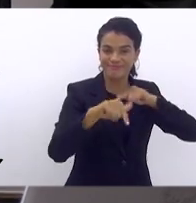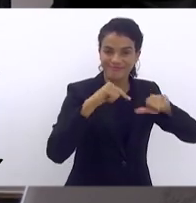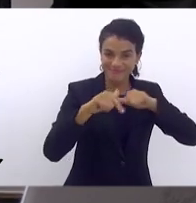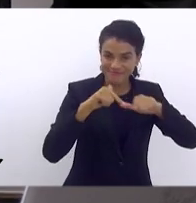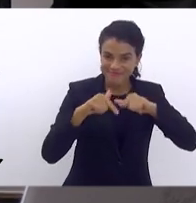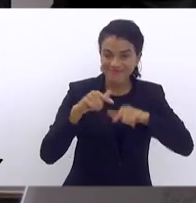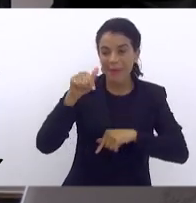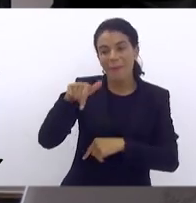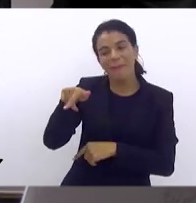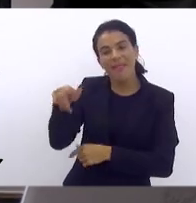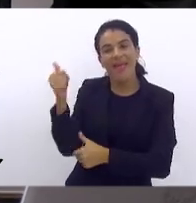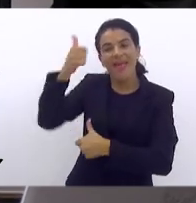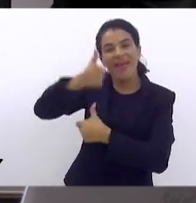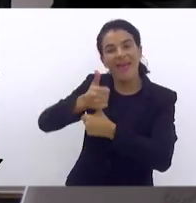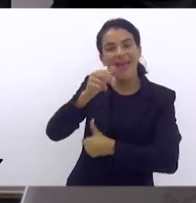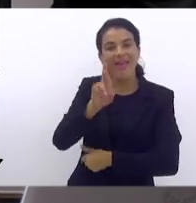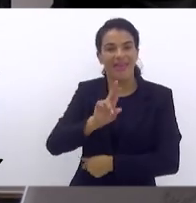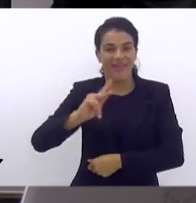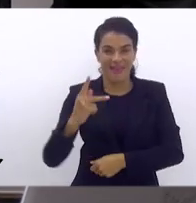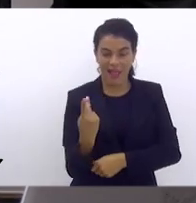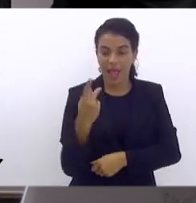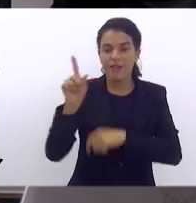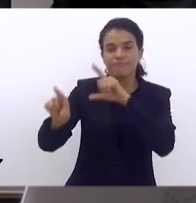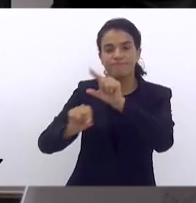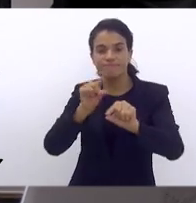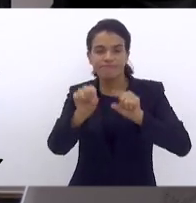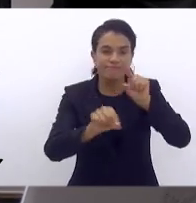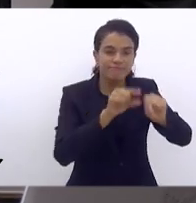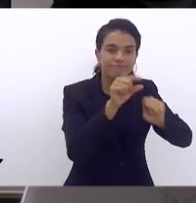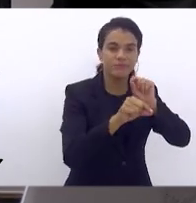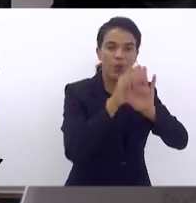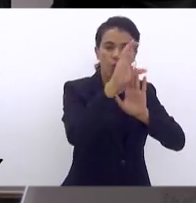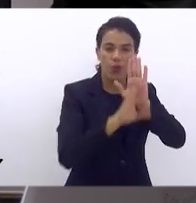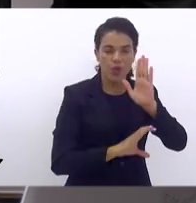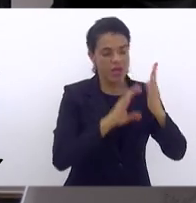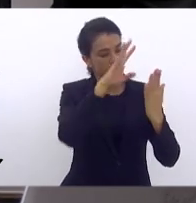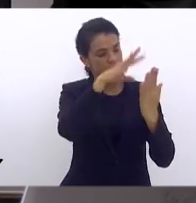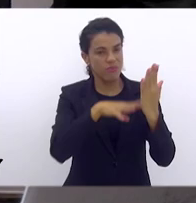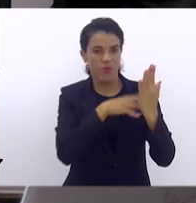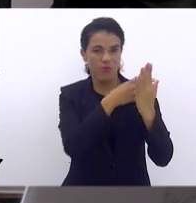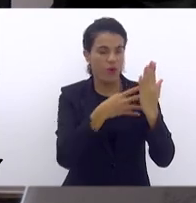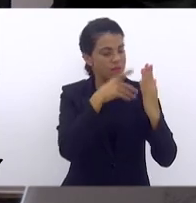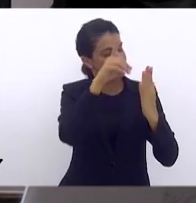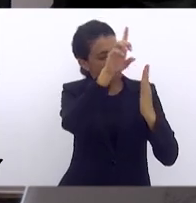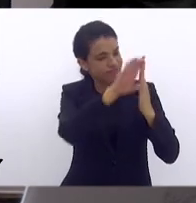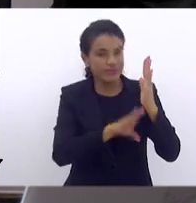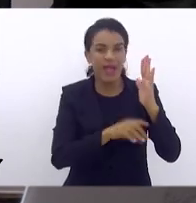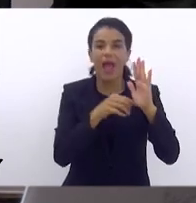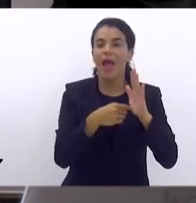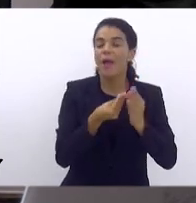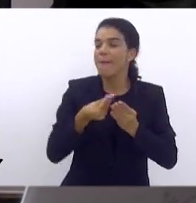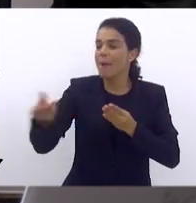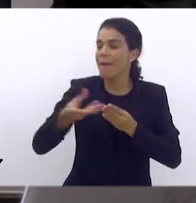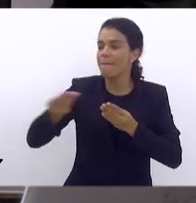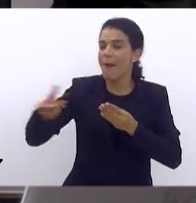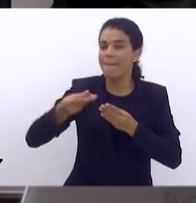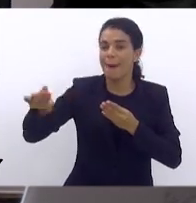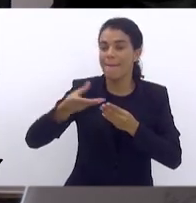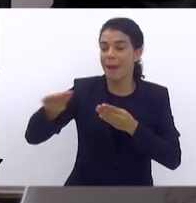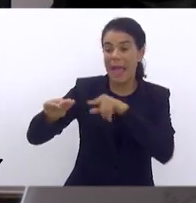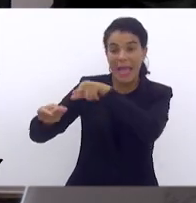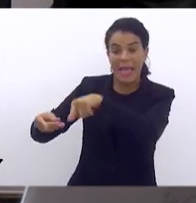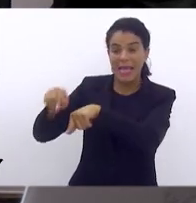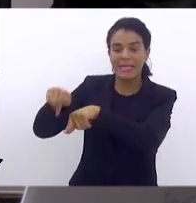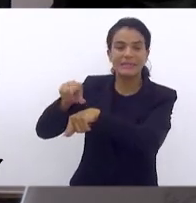recursos humanos um RH ele selecionava os currículos então é indicava quais eram os candidatos